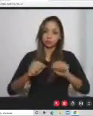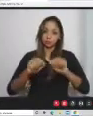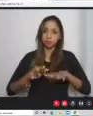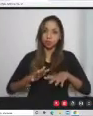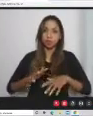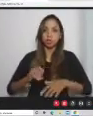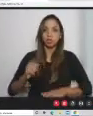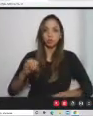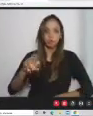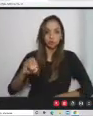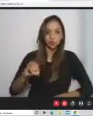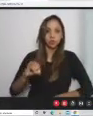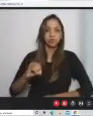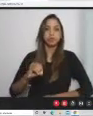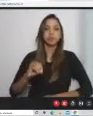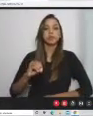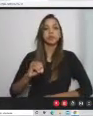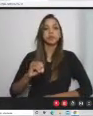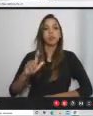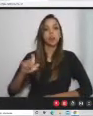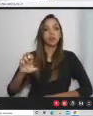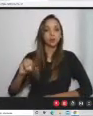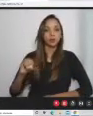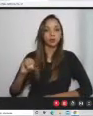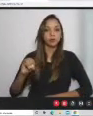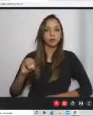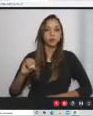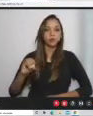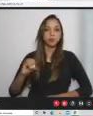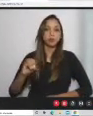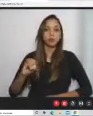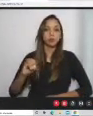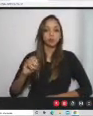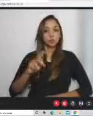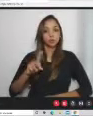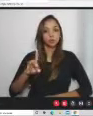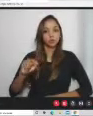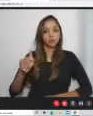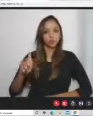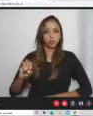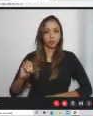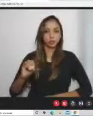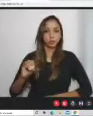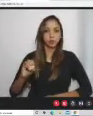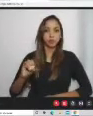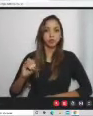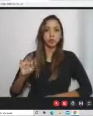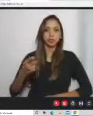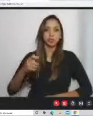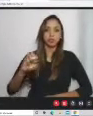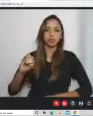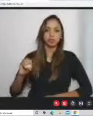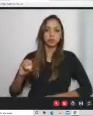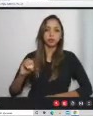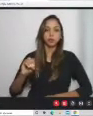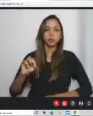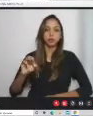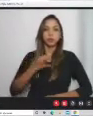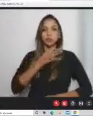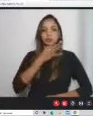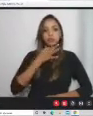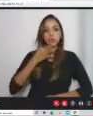Afrânio Bezerra, vereador Léo Lima, vereador o professor Diego, vereador Tiago Fernandes, vereadora Fátima